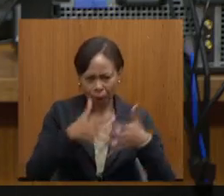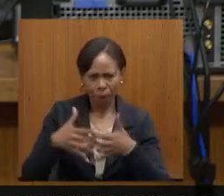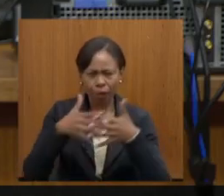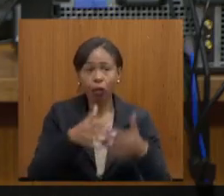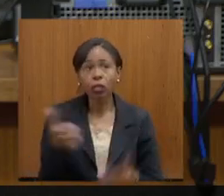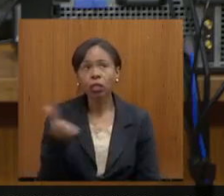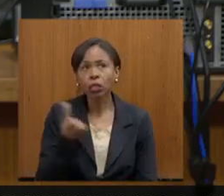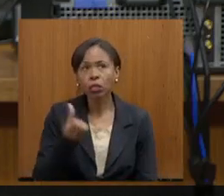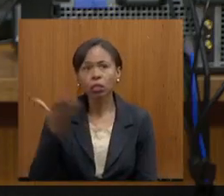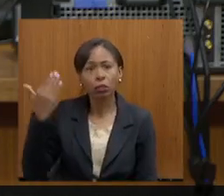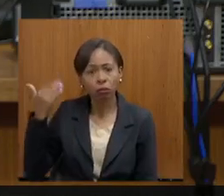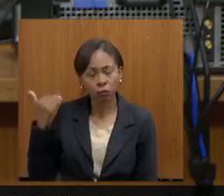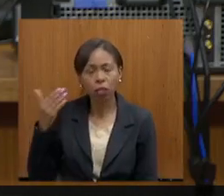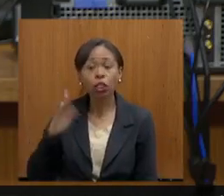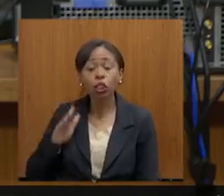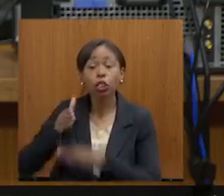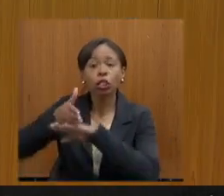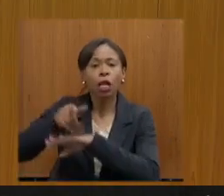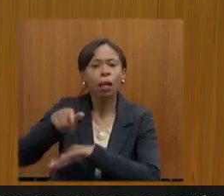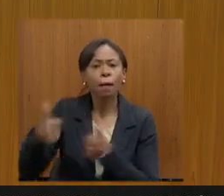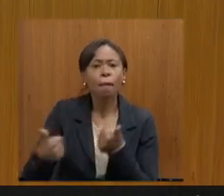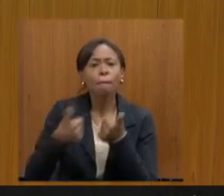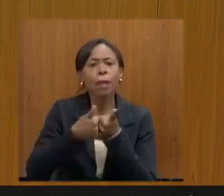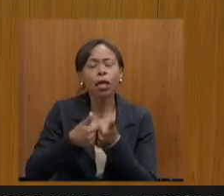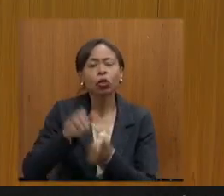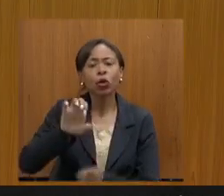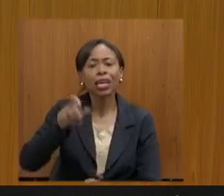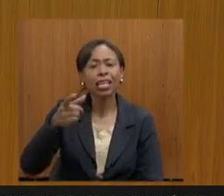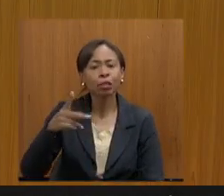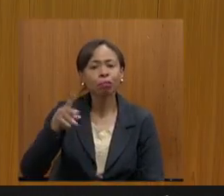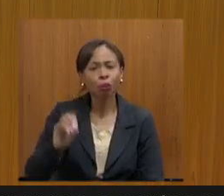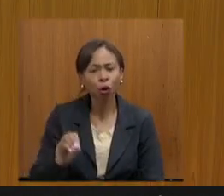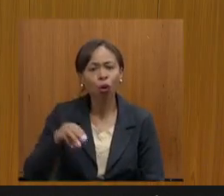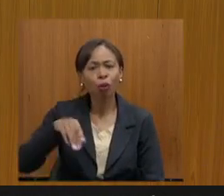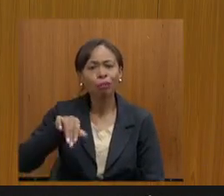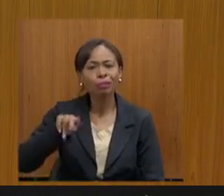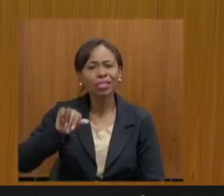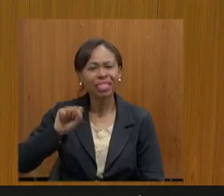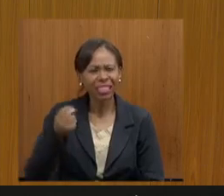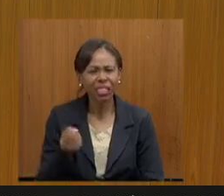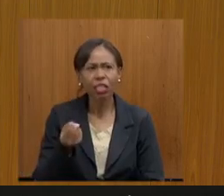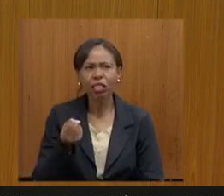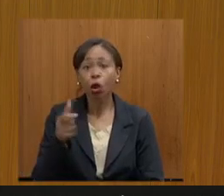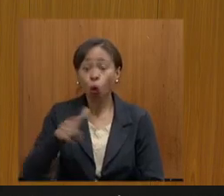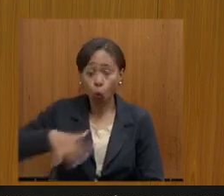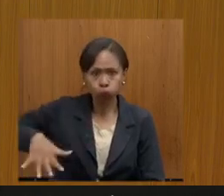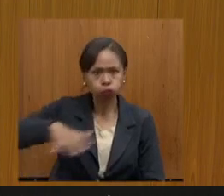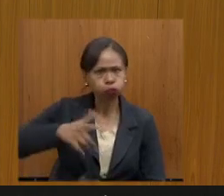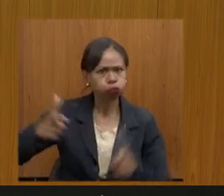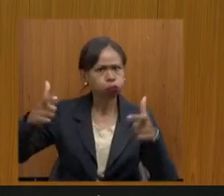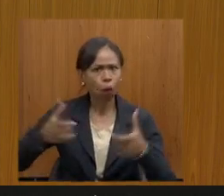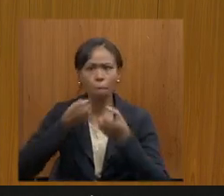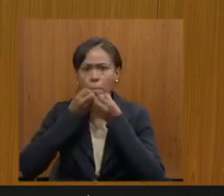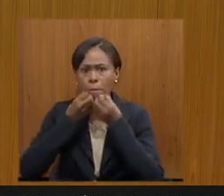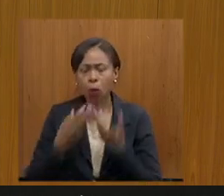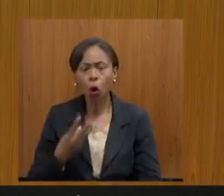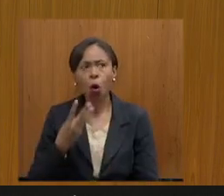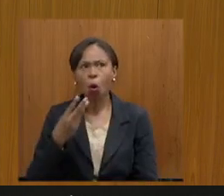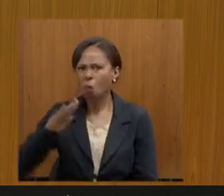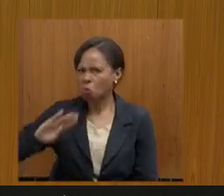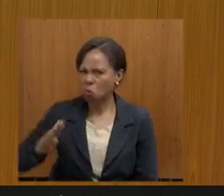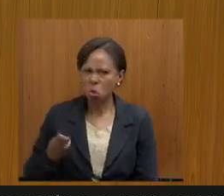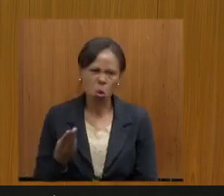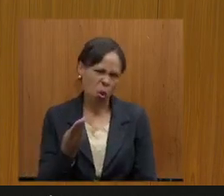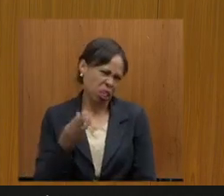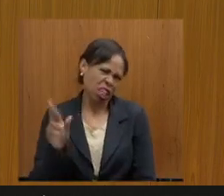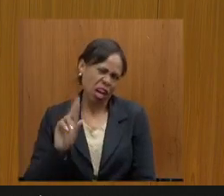lá na ali pertinho da Expominas um belo do espaço via usei quase um milhão de reais Fora as viaturas sobre três dá mais de